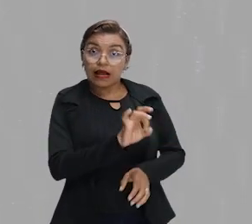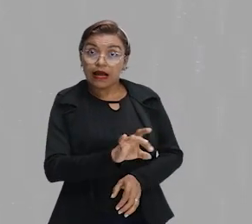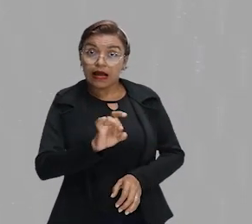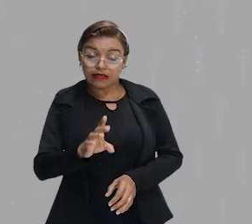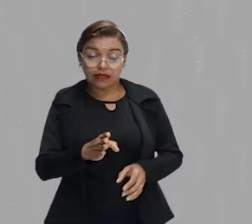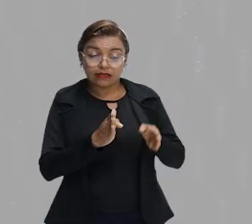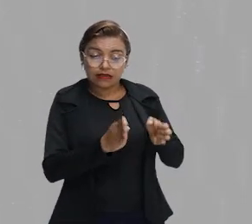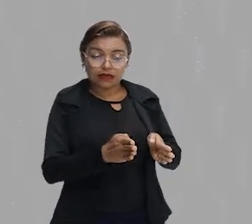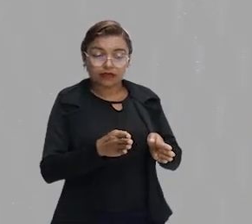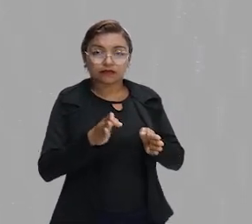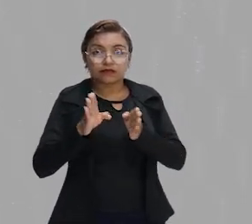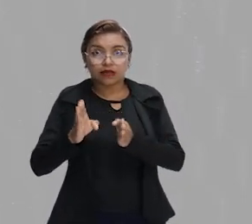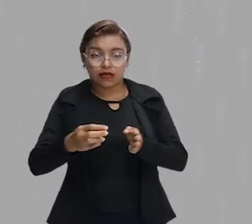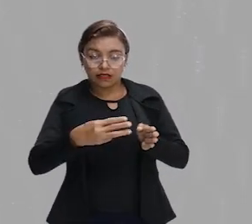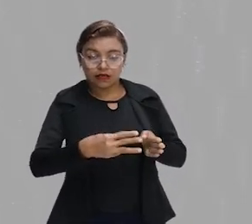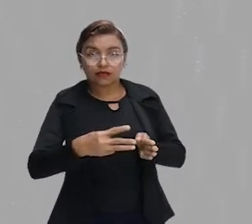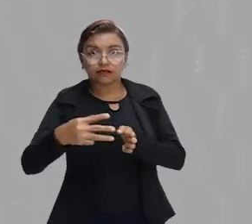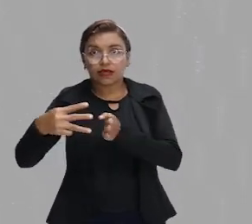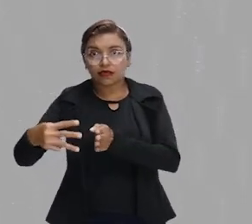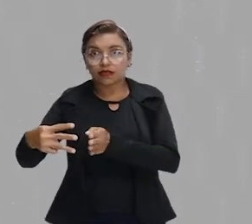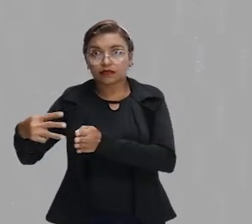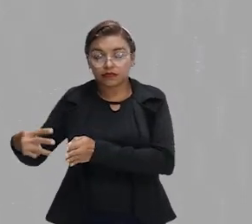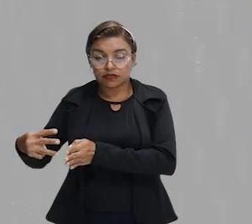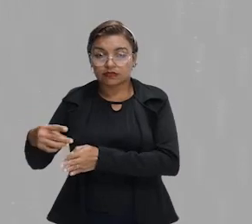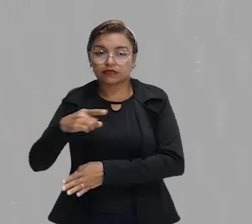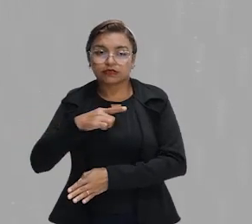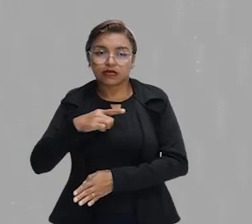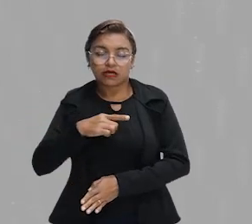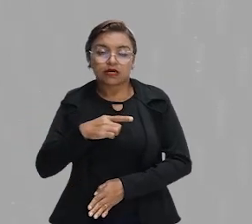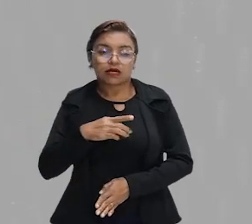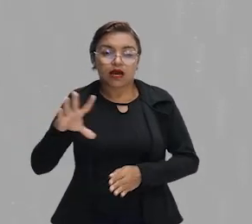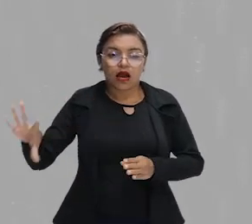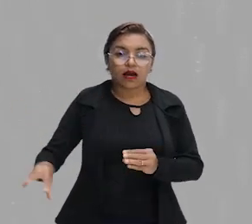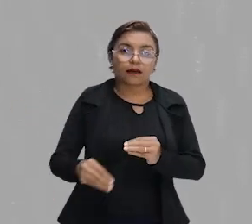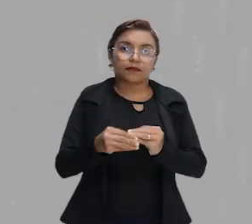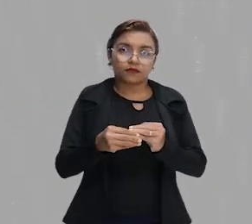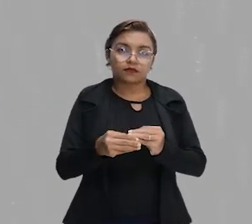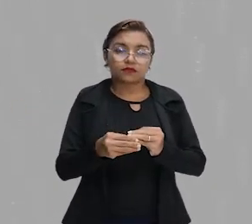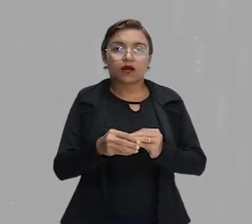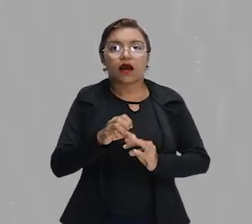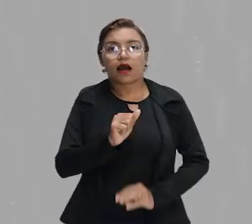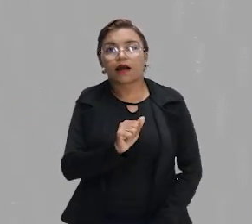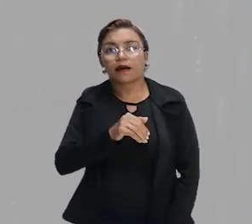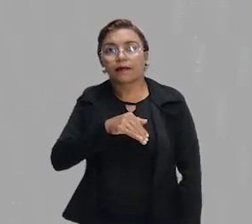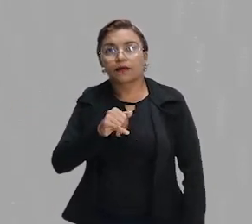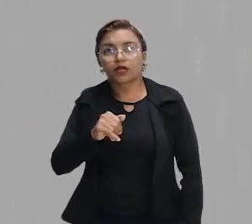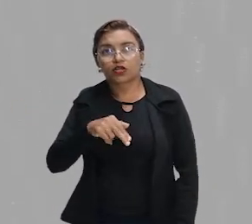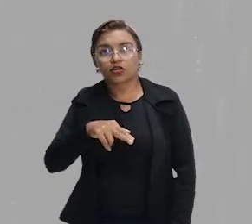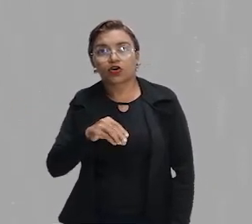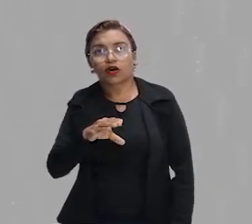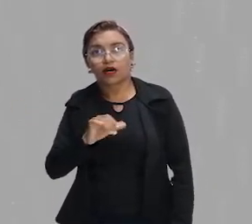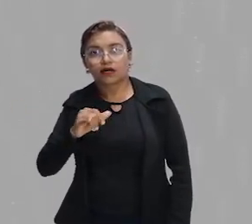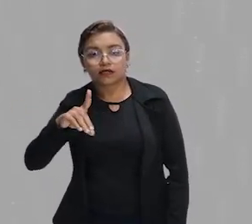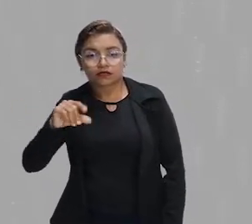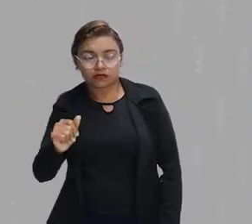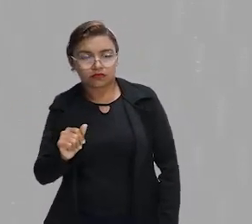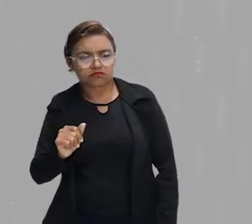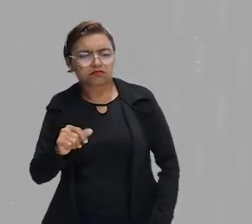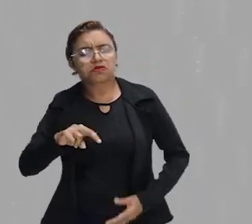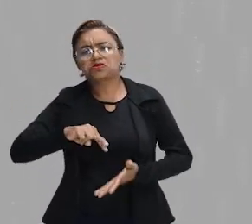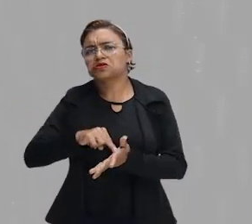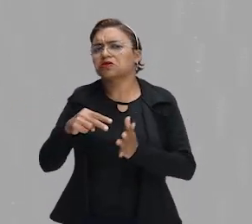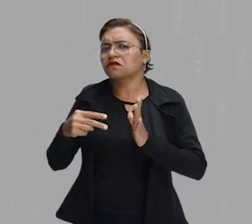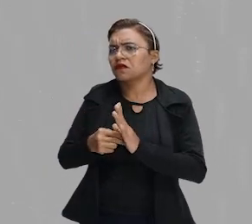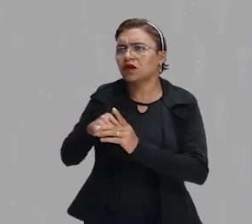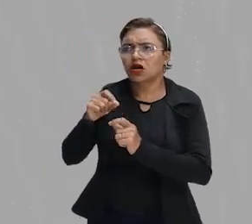3 bases nitrogenadas, o ribossomo ele vai adicionar um aminoácido. E o que é que vai dizer qual é o aminoácido que